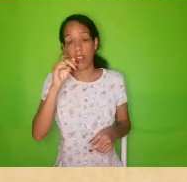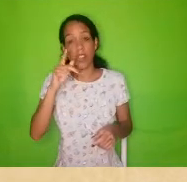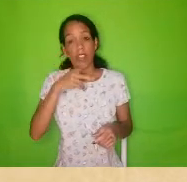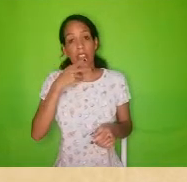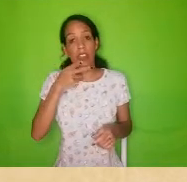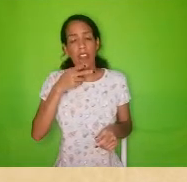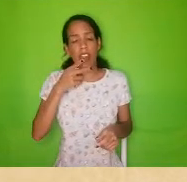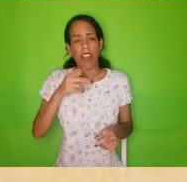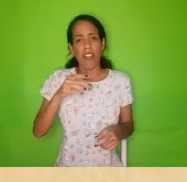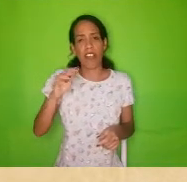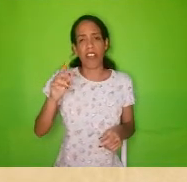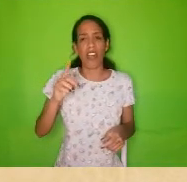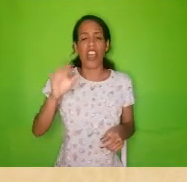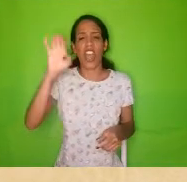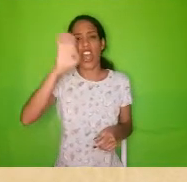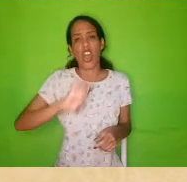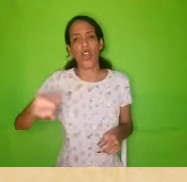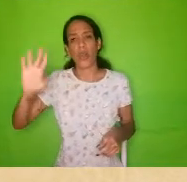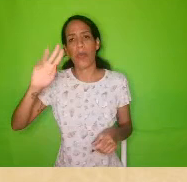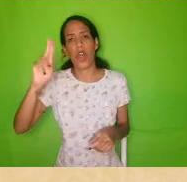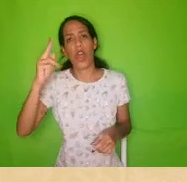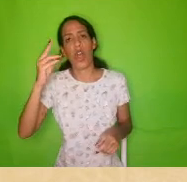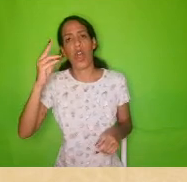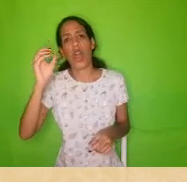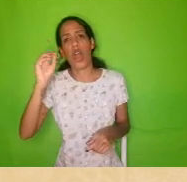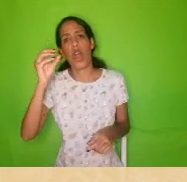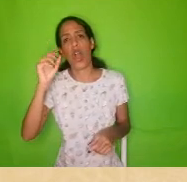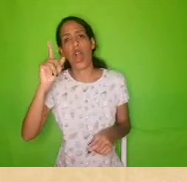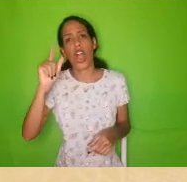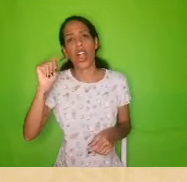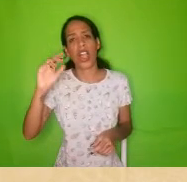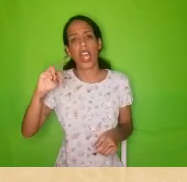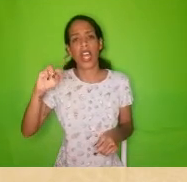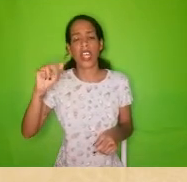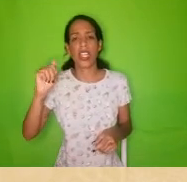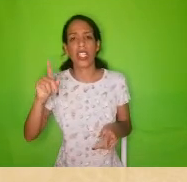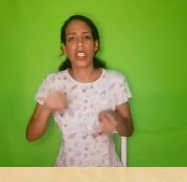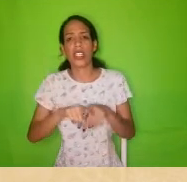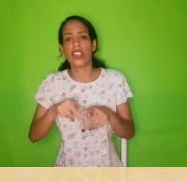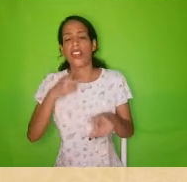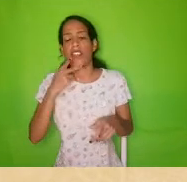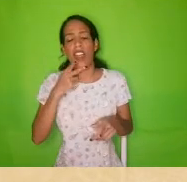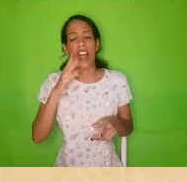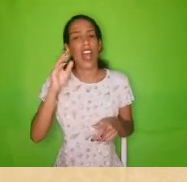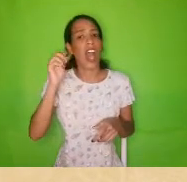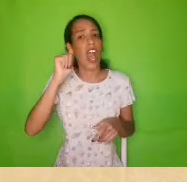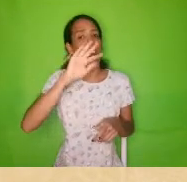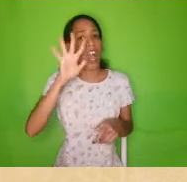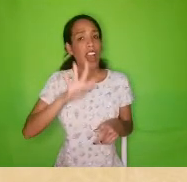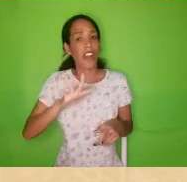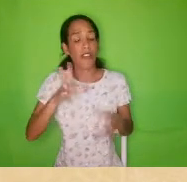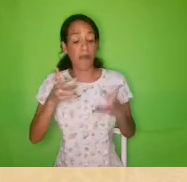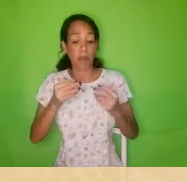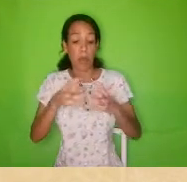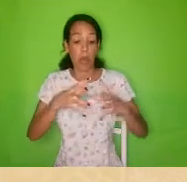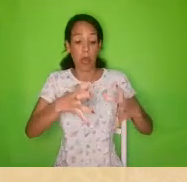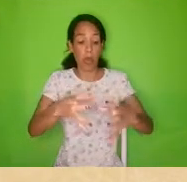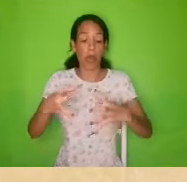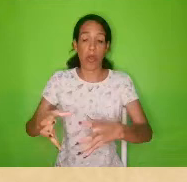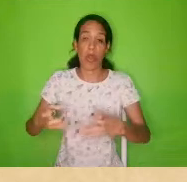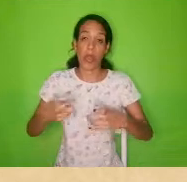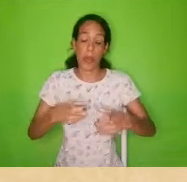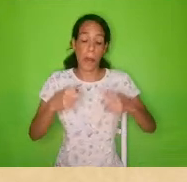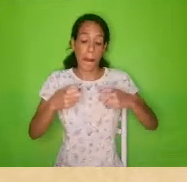França, a gente fala da Holanda, a gente fala aí na África. Então, havia ali várias sociedades e micro-sociedades